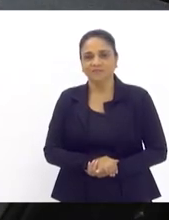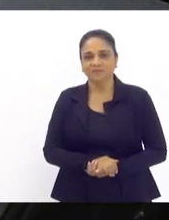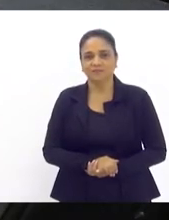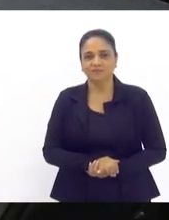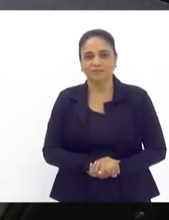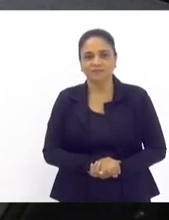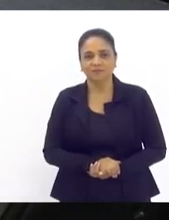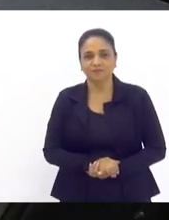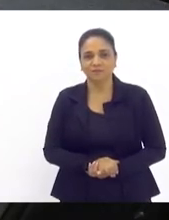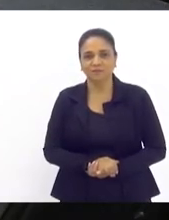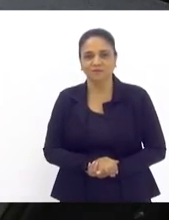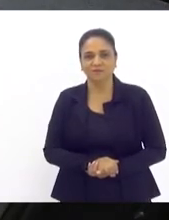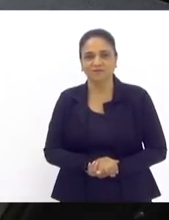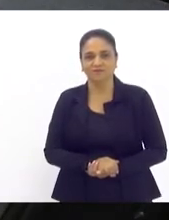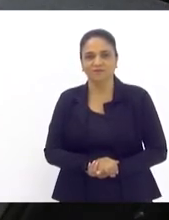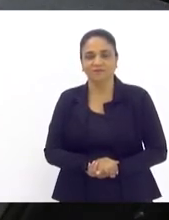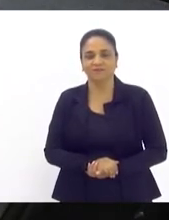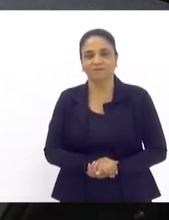Presente.